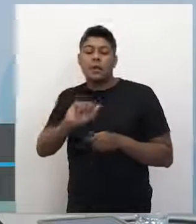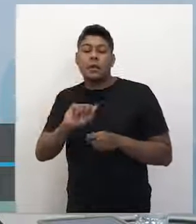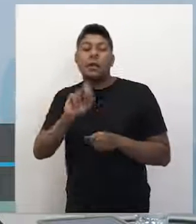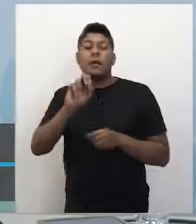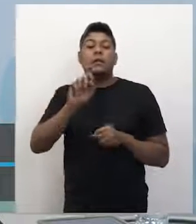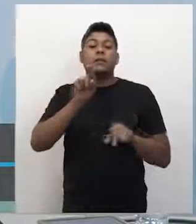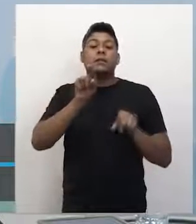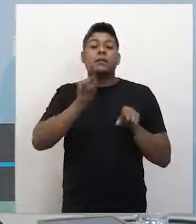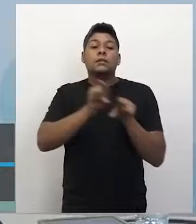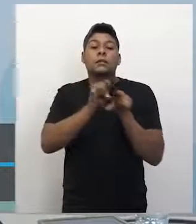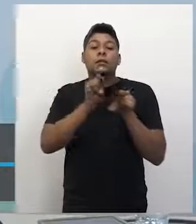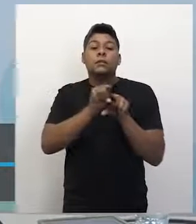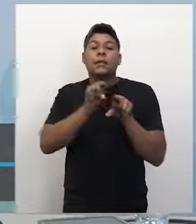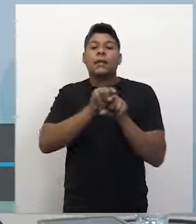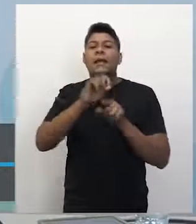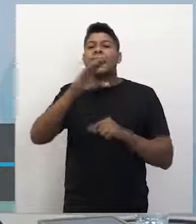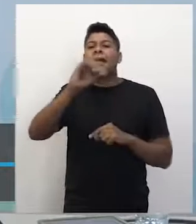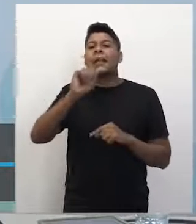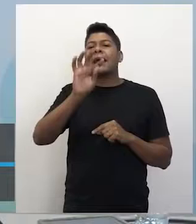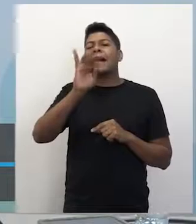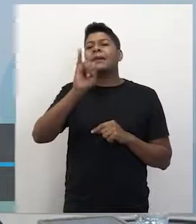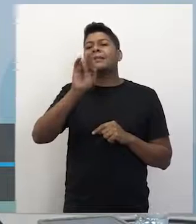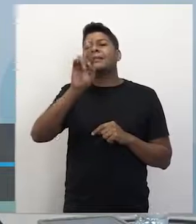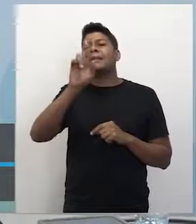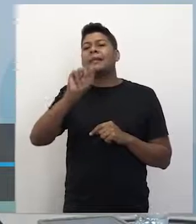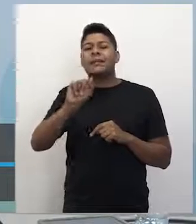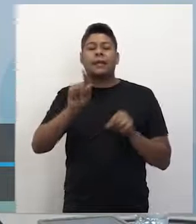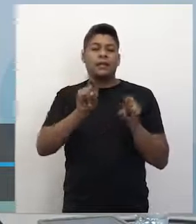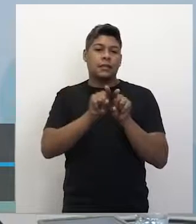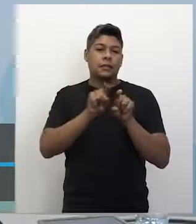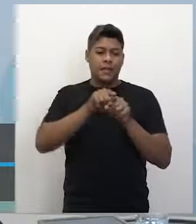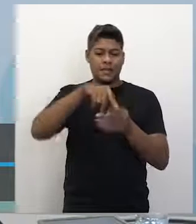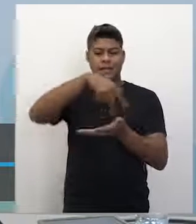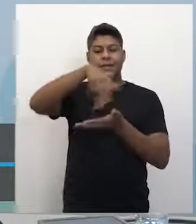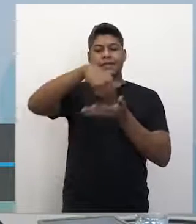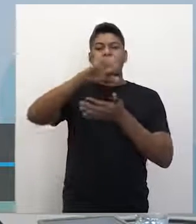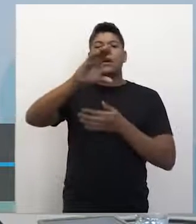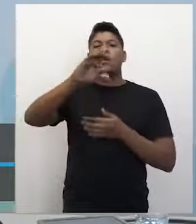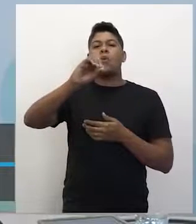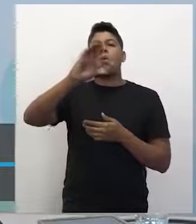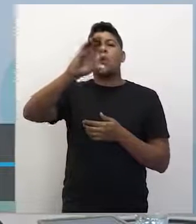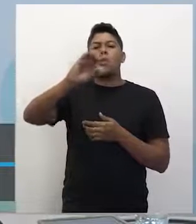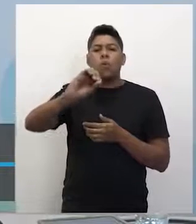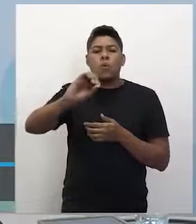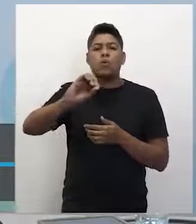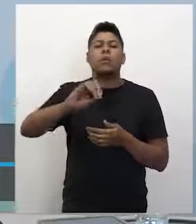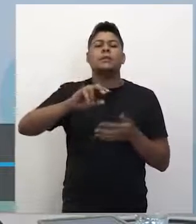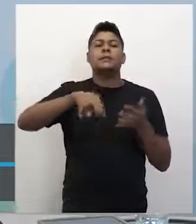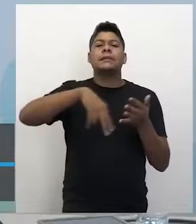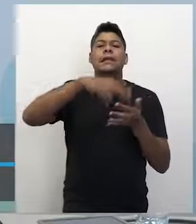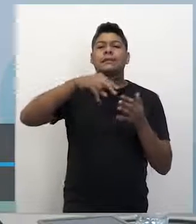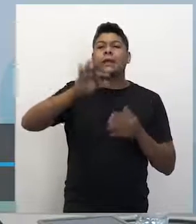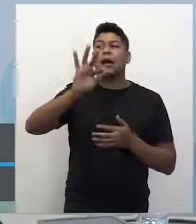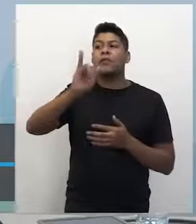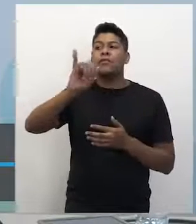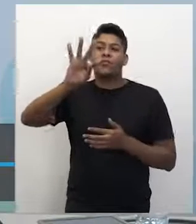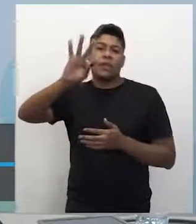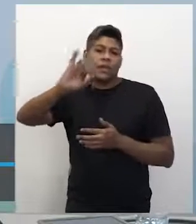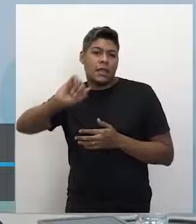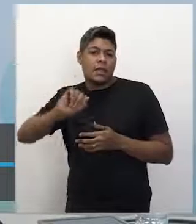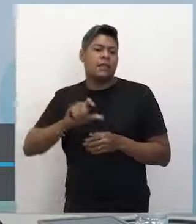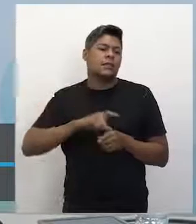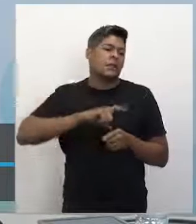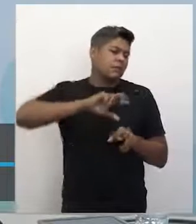diz dança catira e o coco. A Pro Edna traz a dança de fitas. E aí,